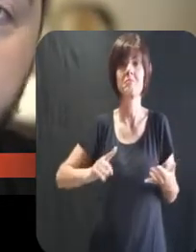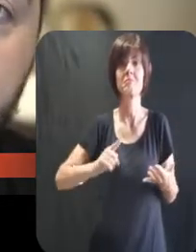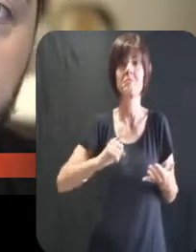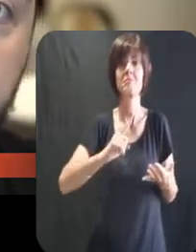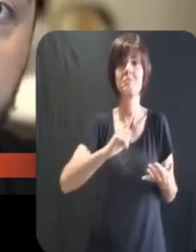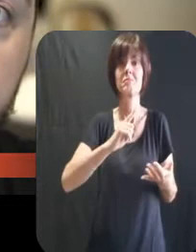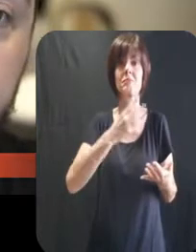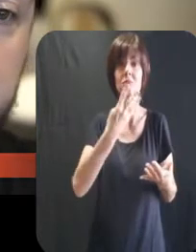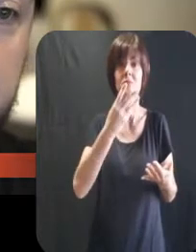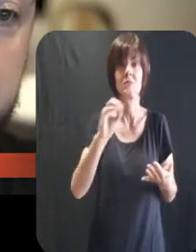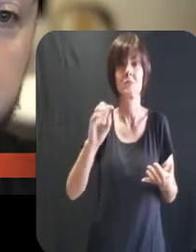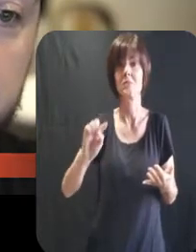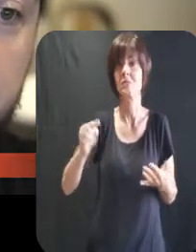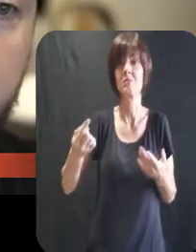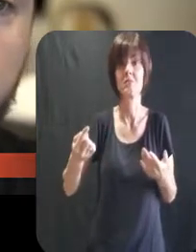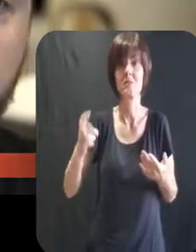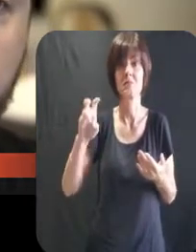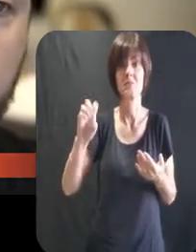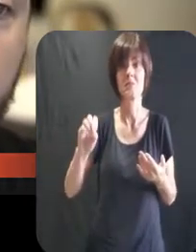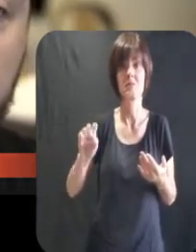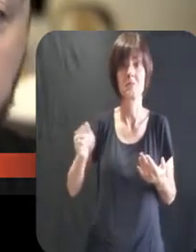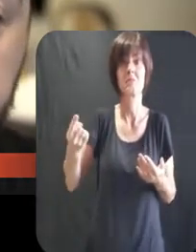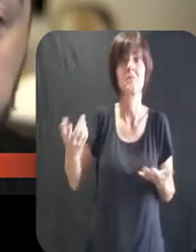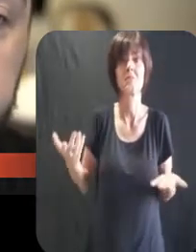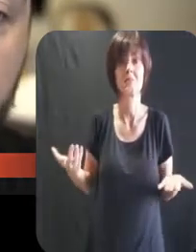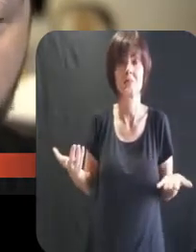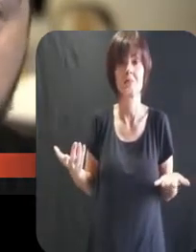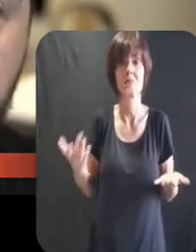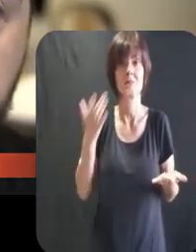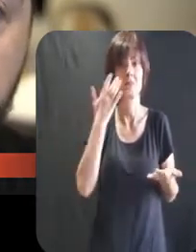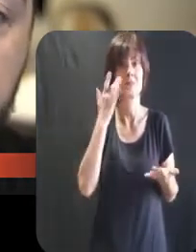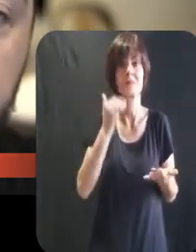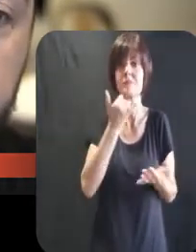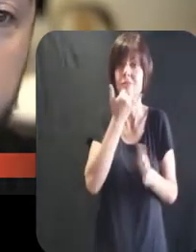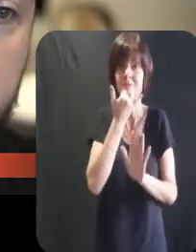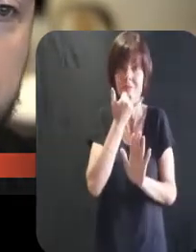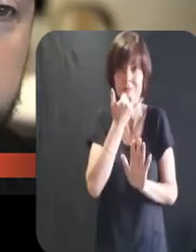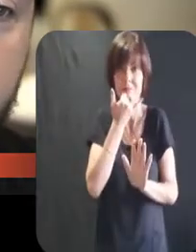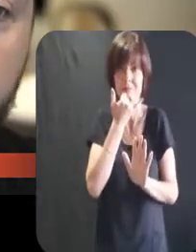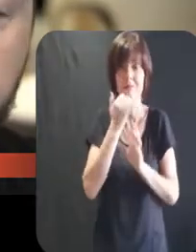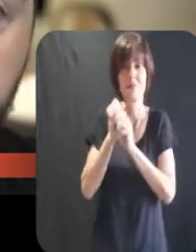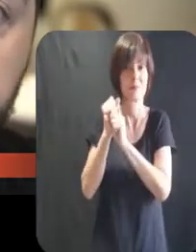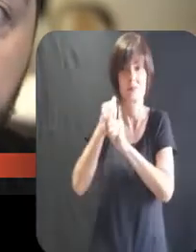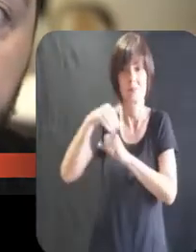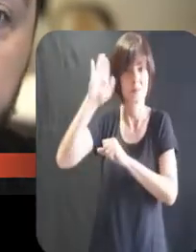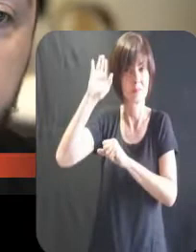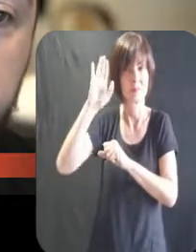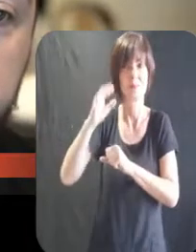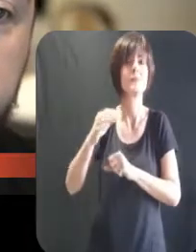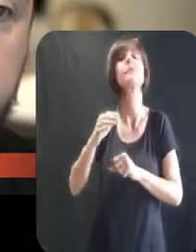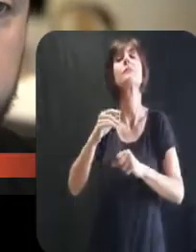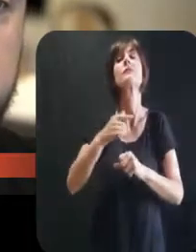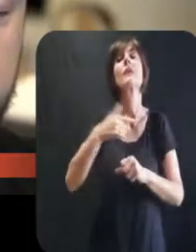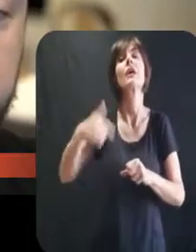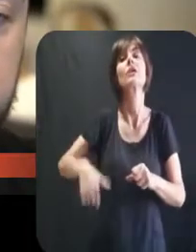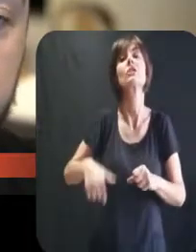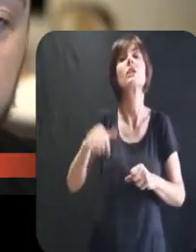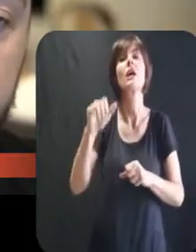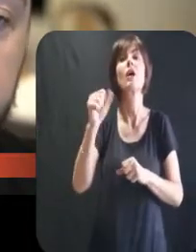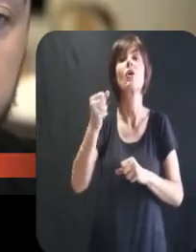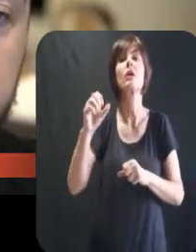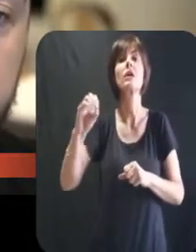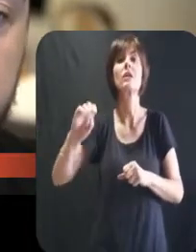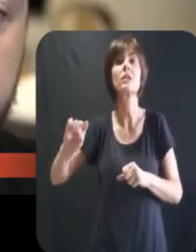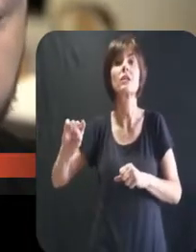pode terminar essa pandemia com 40 mil mortos, 50 mil mortos. Desculpa, eu estou